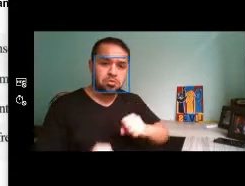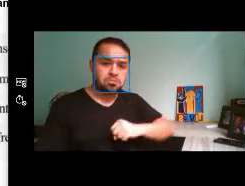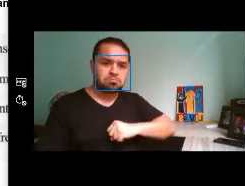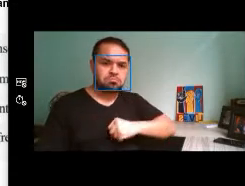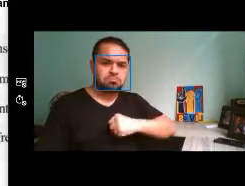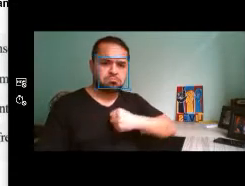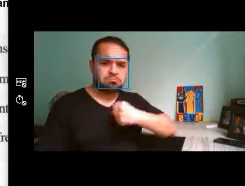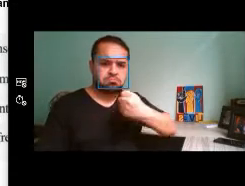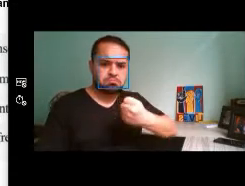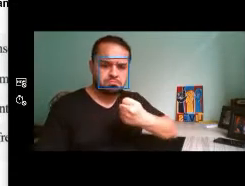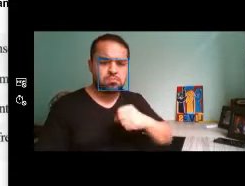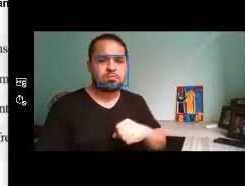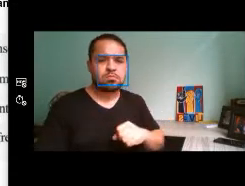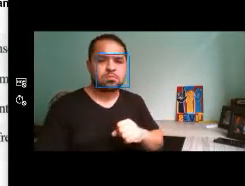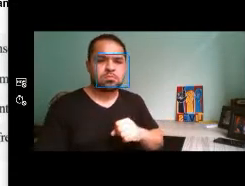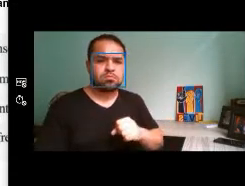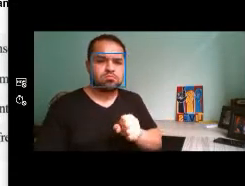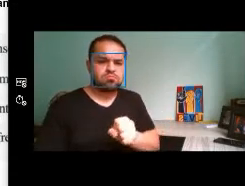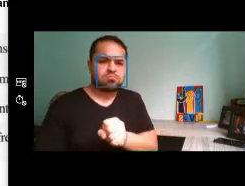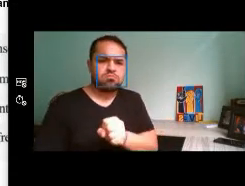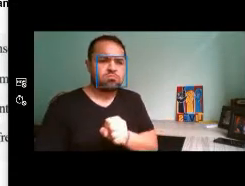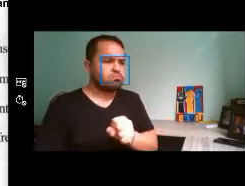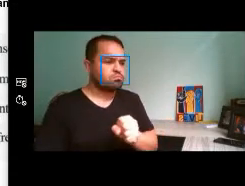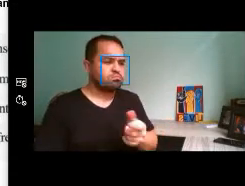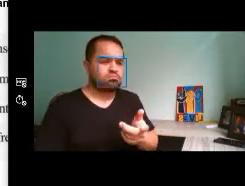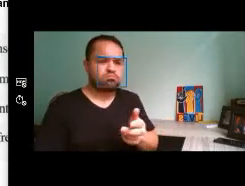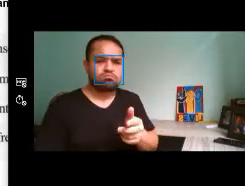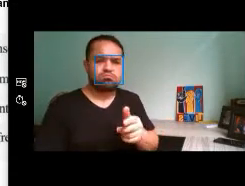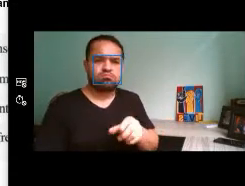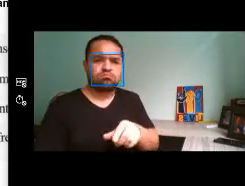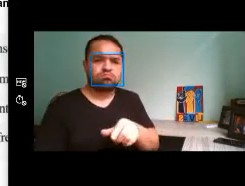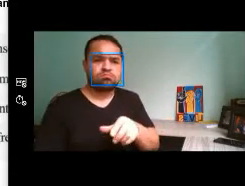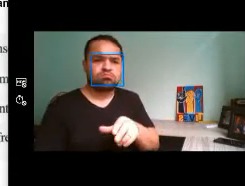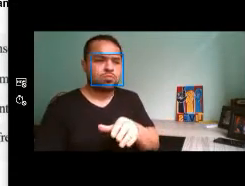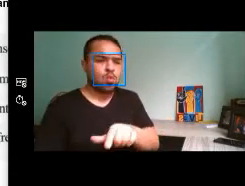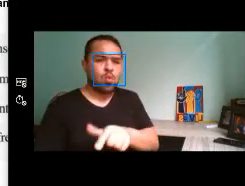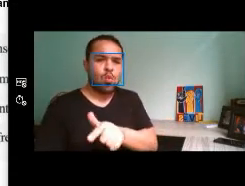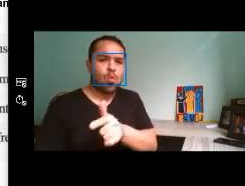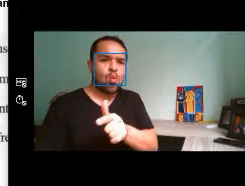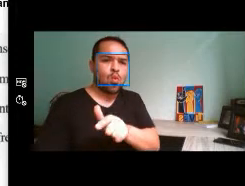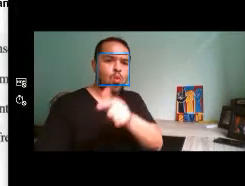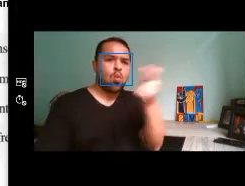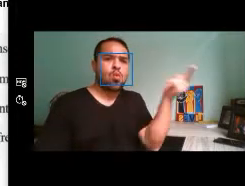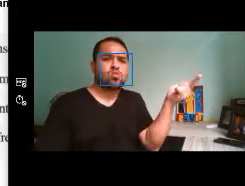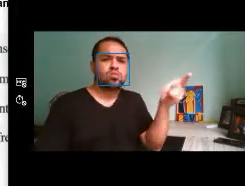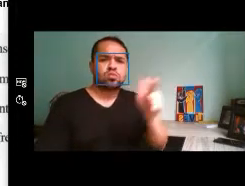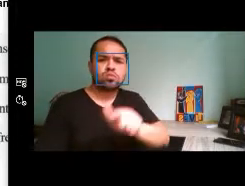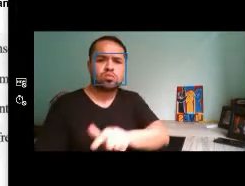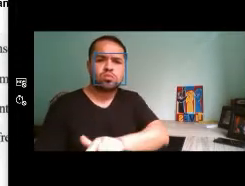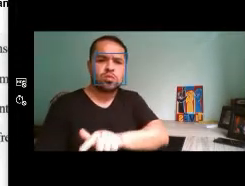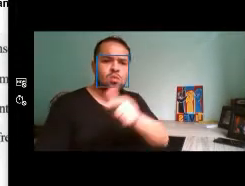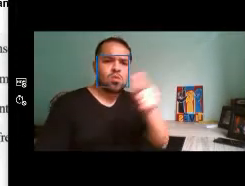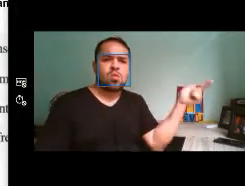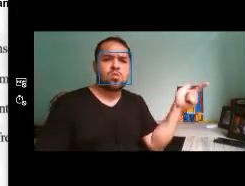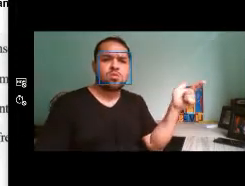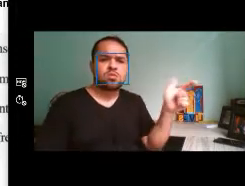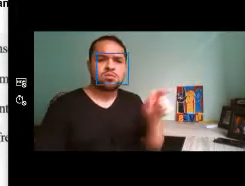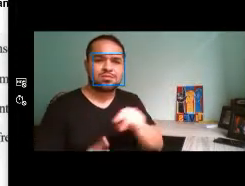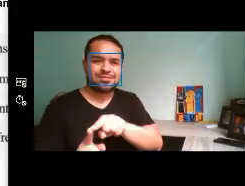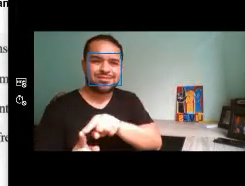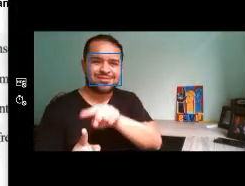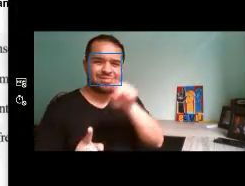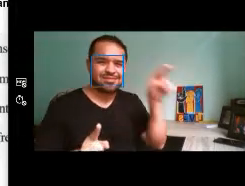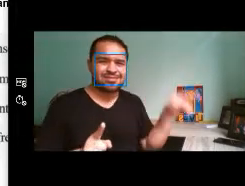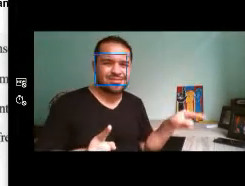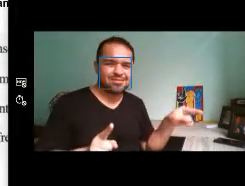Veja, essa semicurva pode ser para várias direções. Por exemplo, no sinal de outro, é uma semicurva aqui